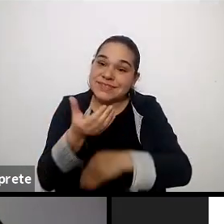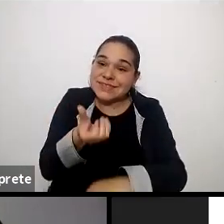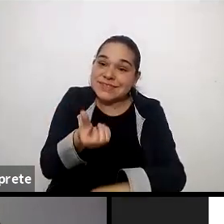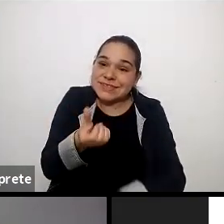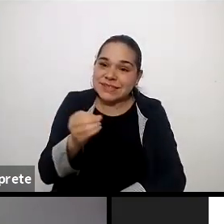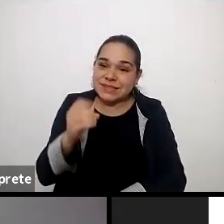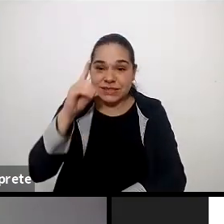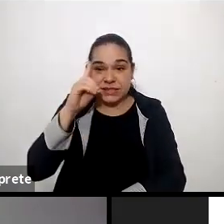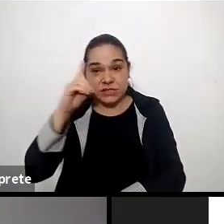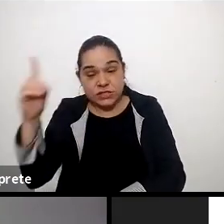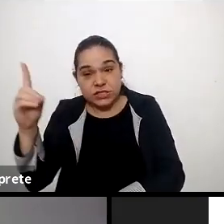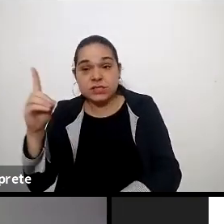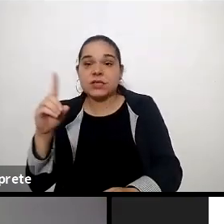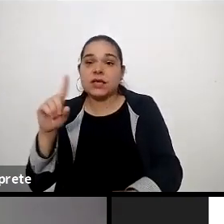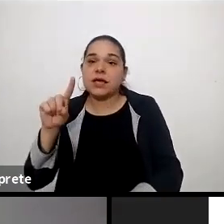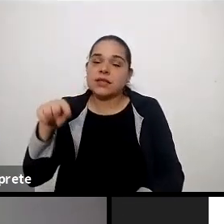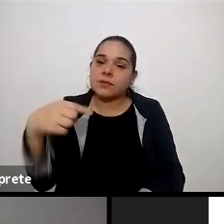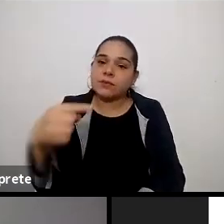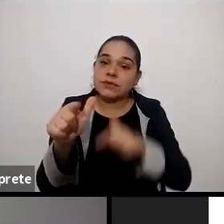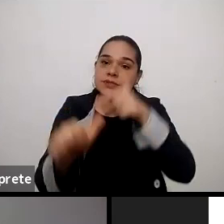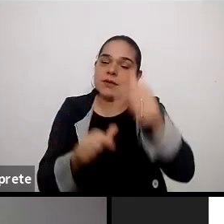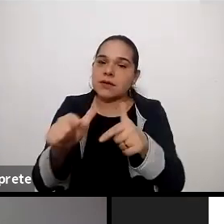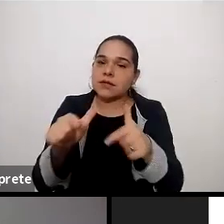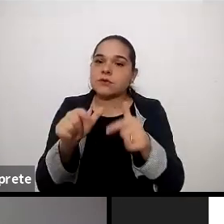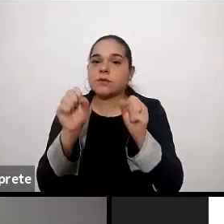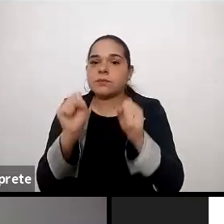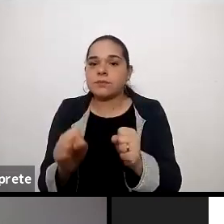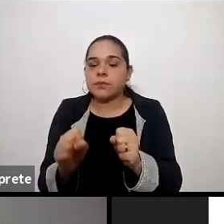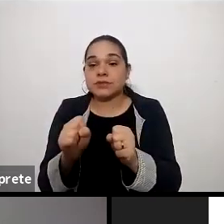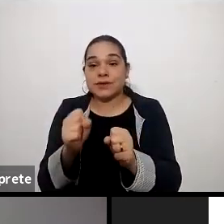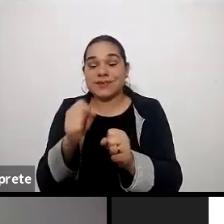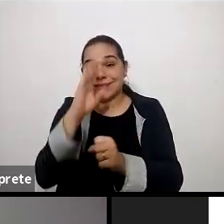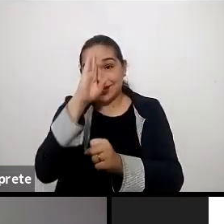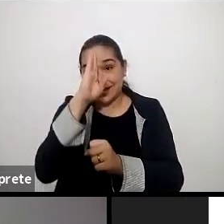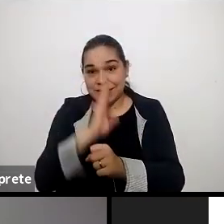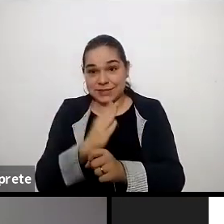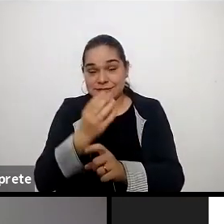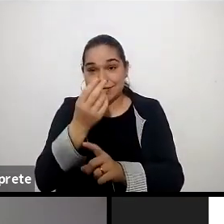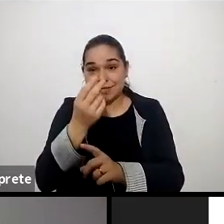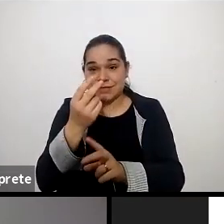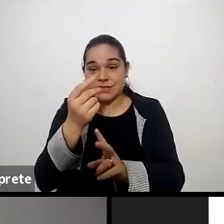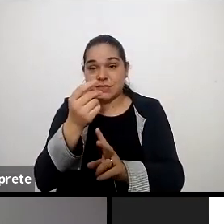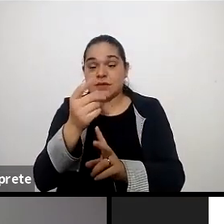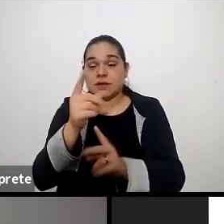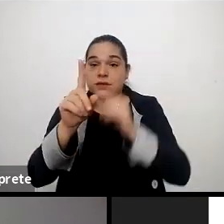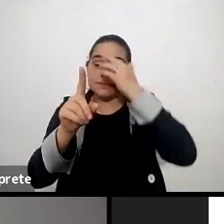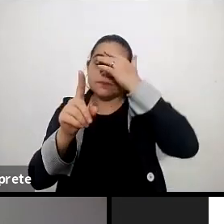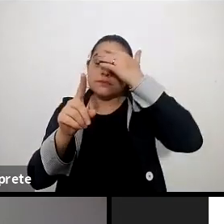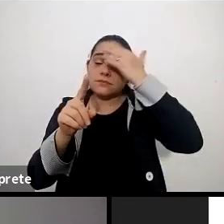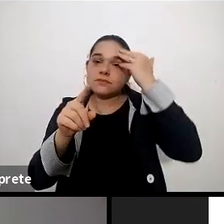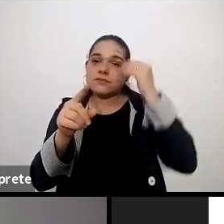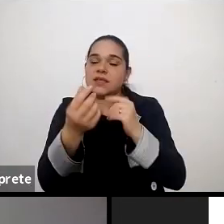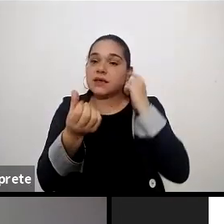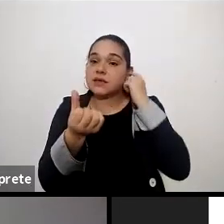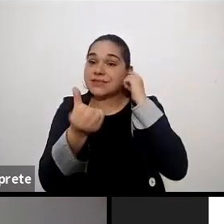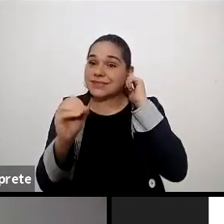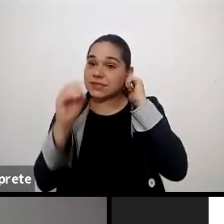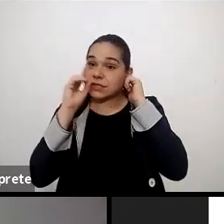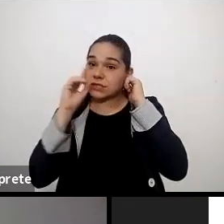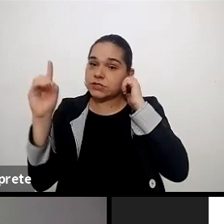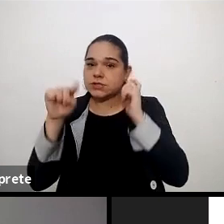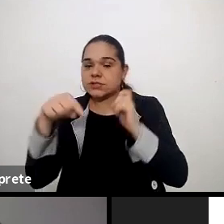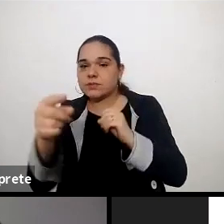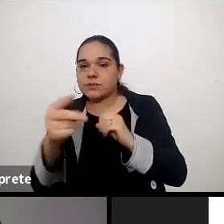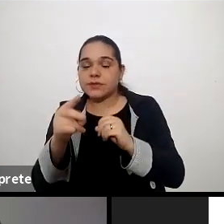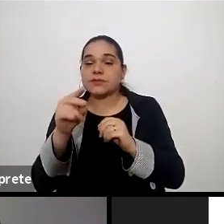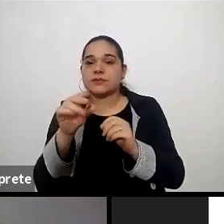e ele pode daí aderir ao segundo o segundo tratamento que encaminhamento para o médico para uma